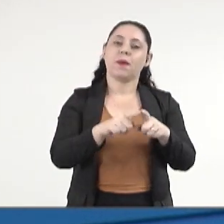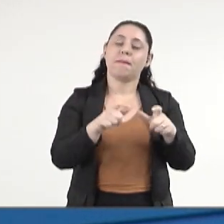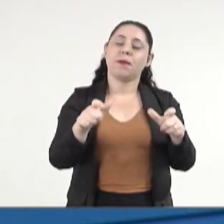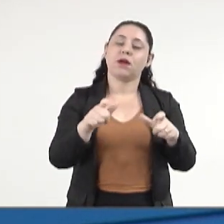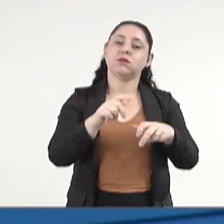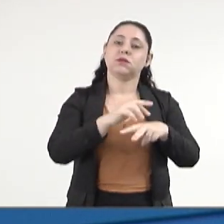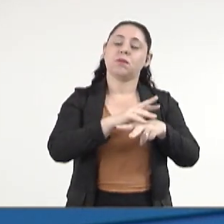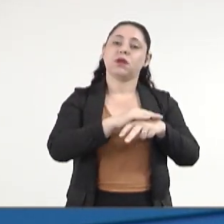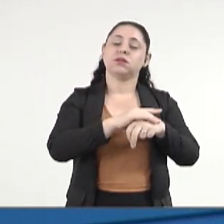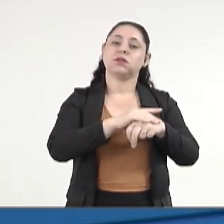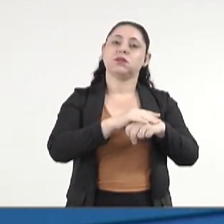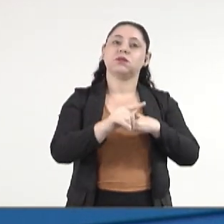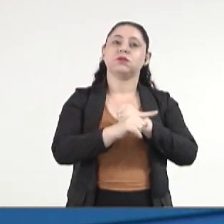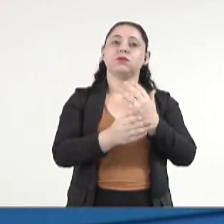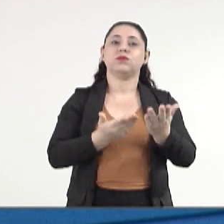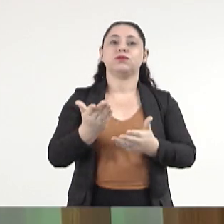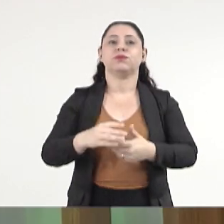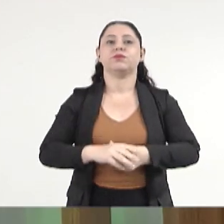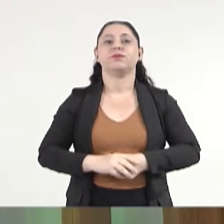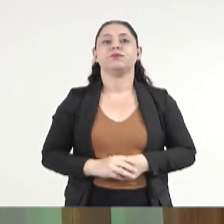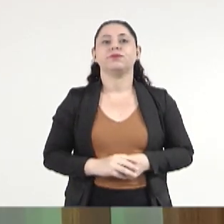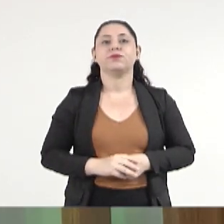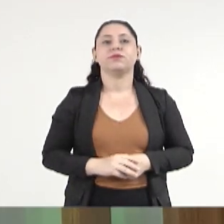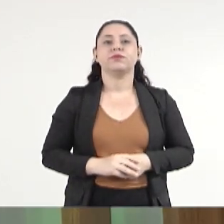cobertura maior ainda com o Hospital Regional.